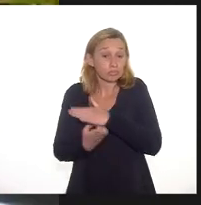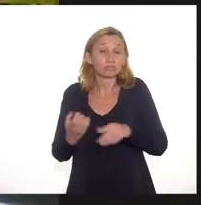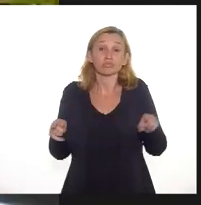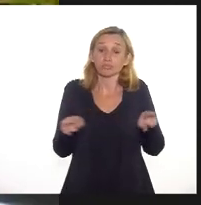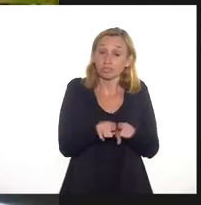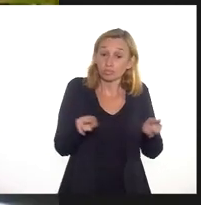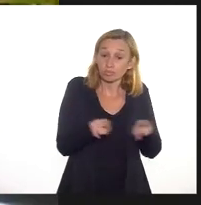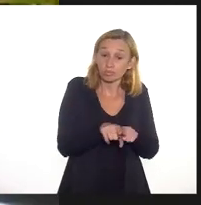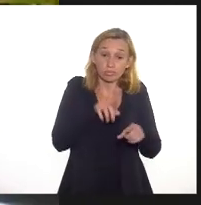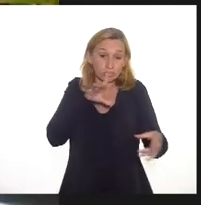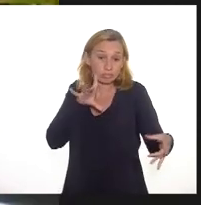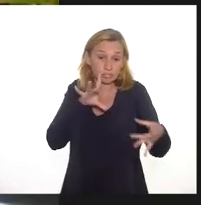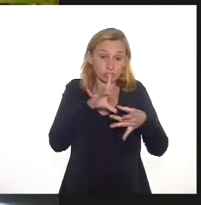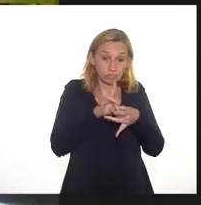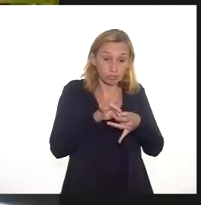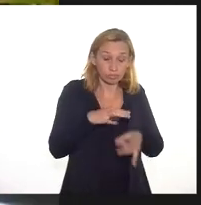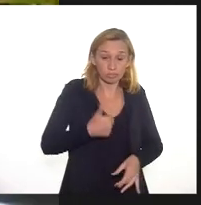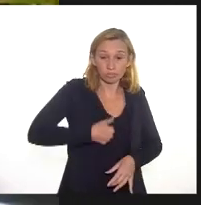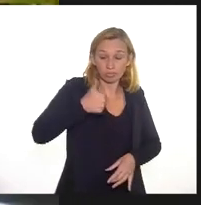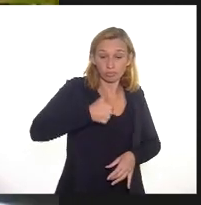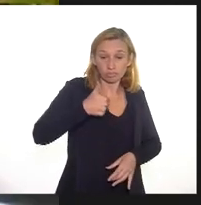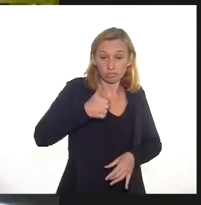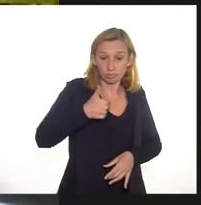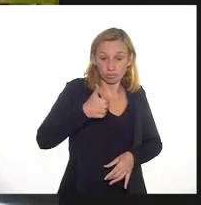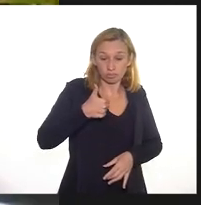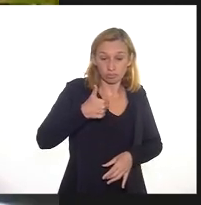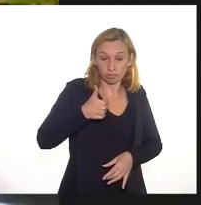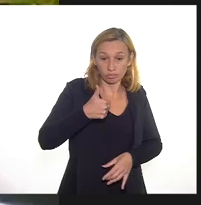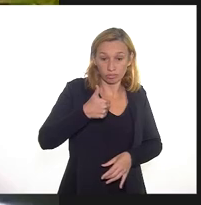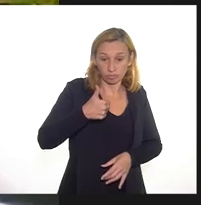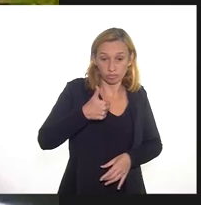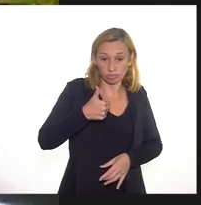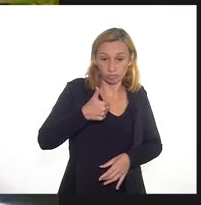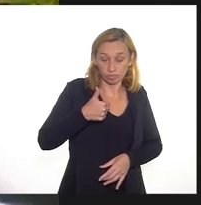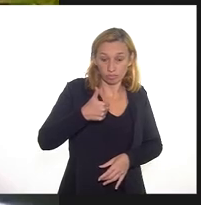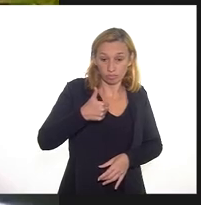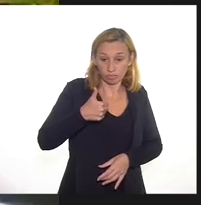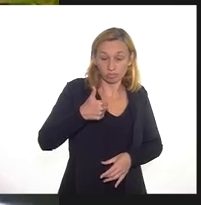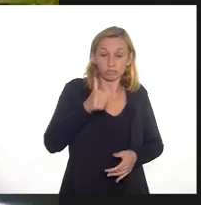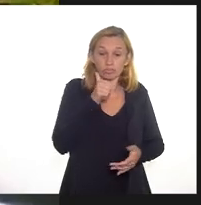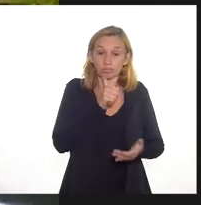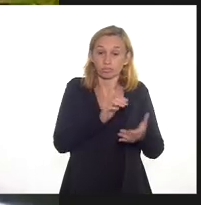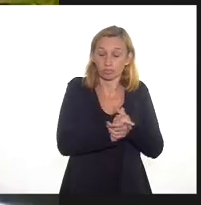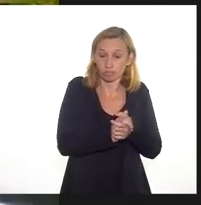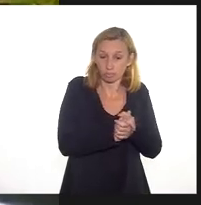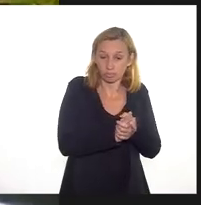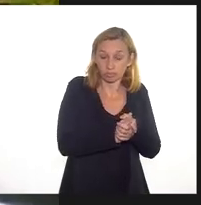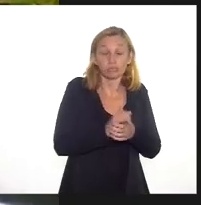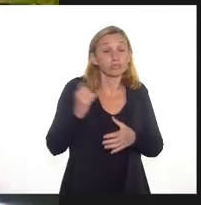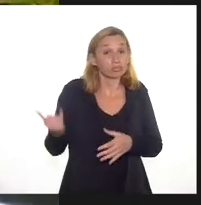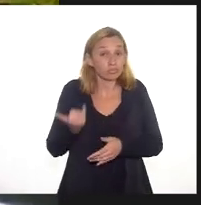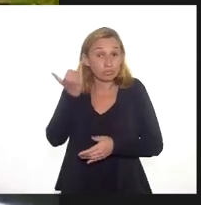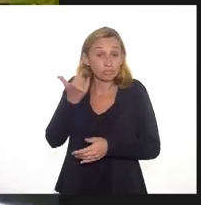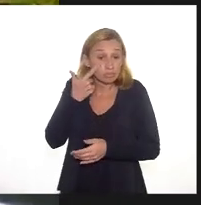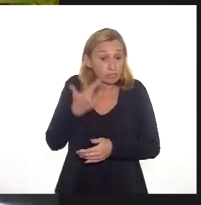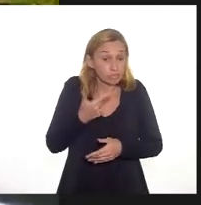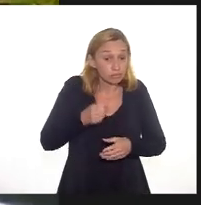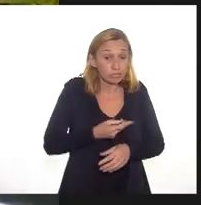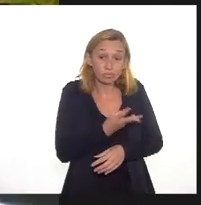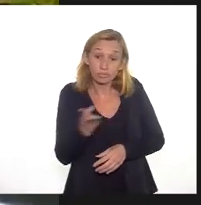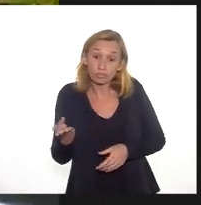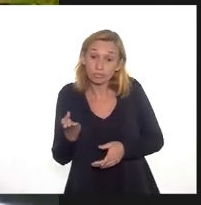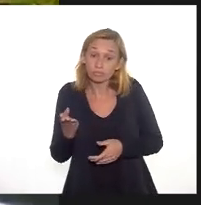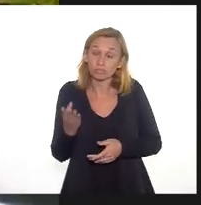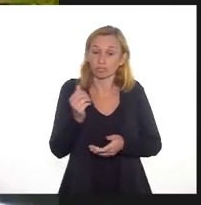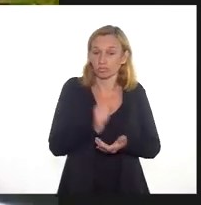também estavam ligadas à primeira-dama. Então, é muito importante a gente ver o quanto que as